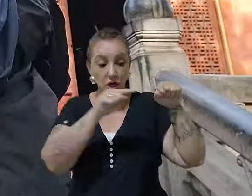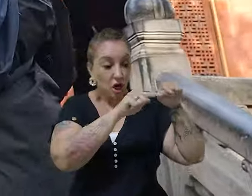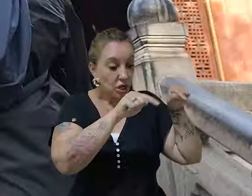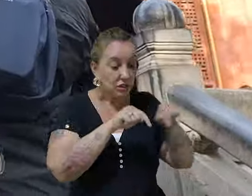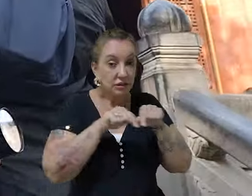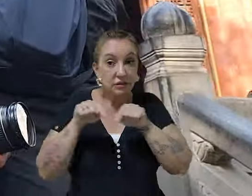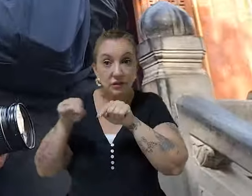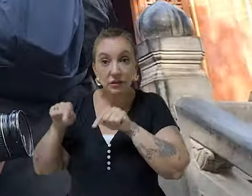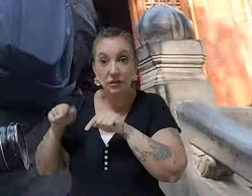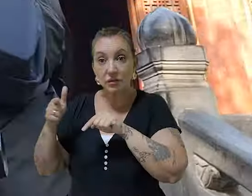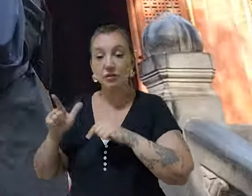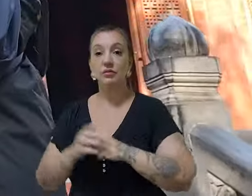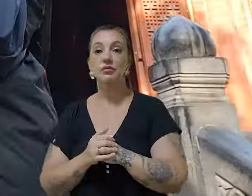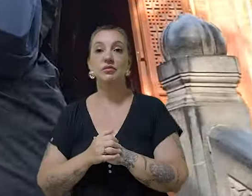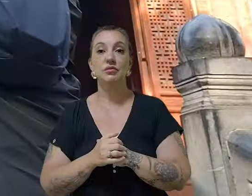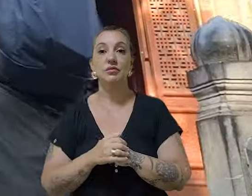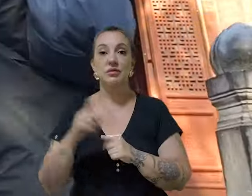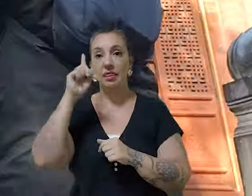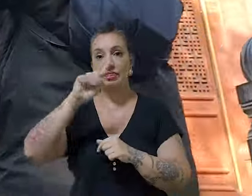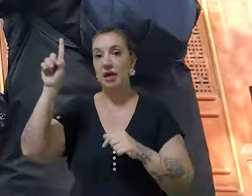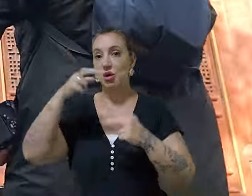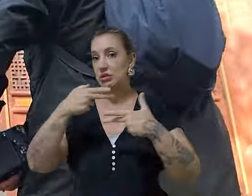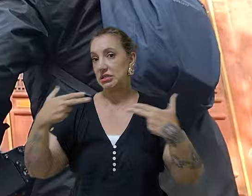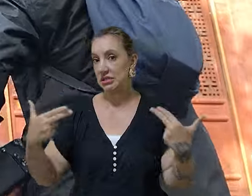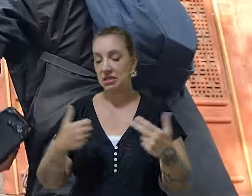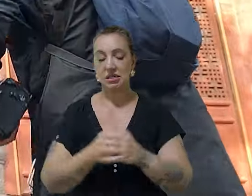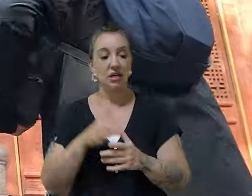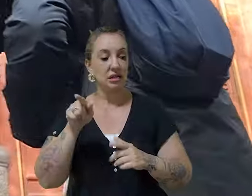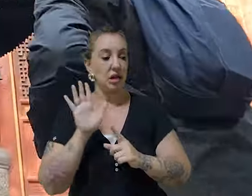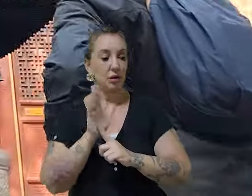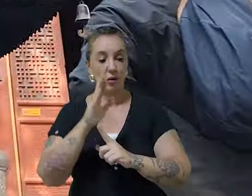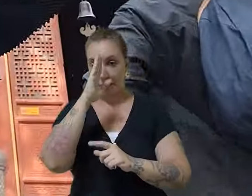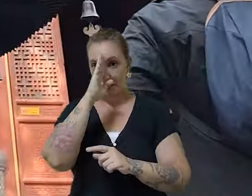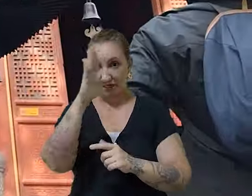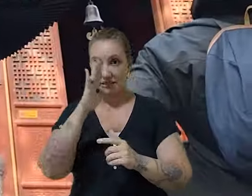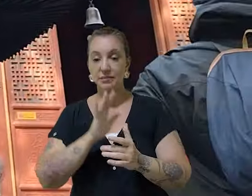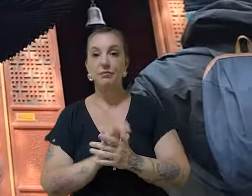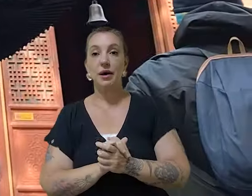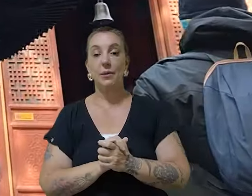outros bodhisattvas. E a gente tem aqui esse incensário principal.